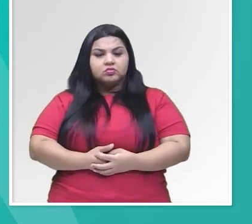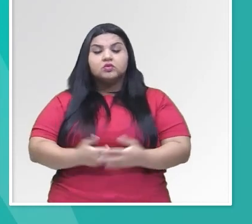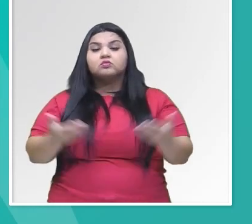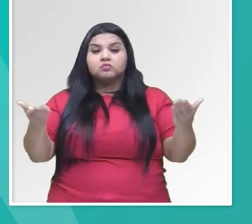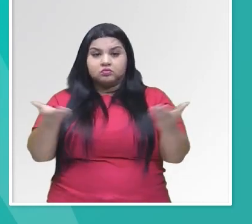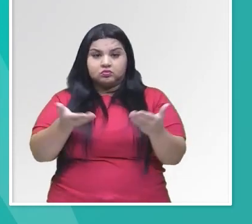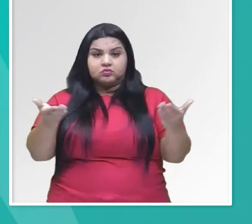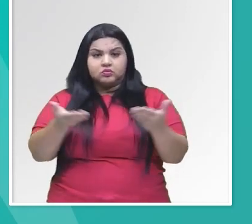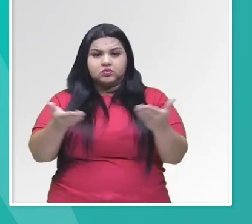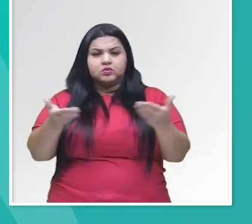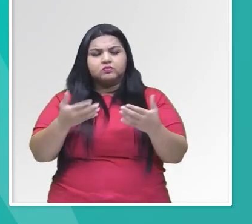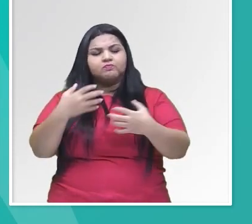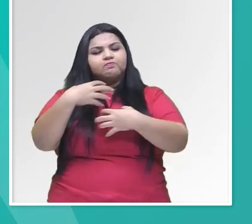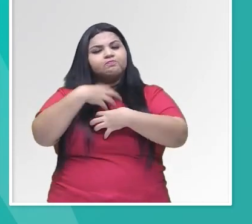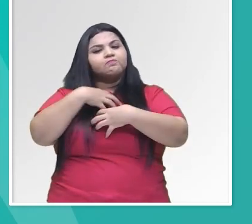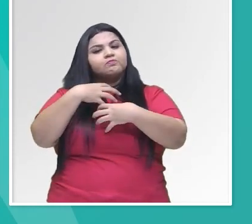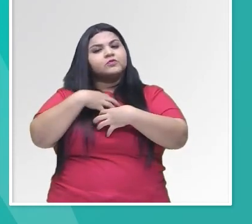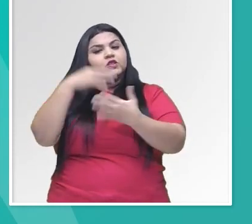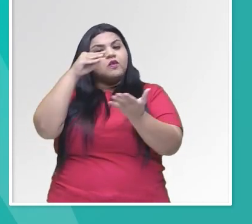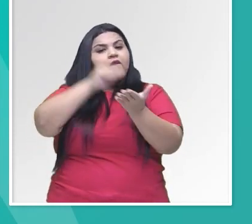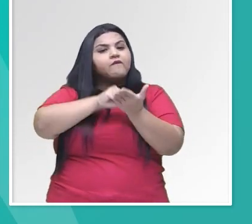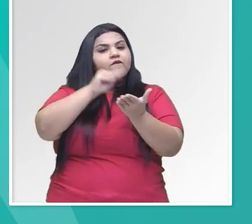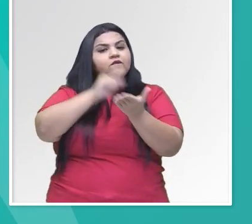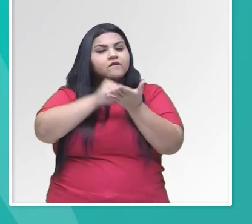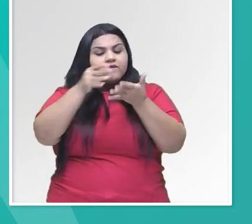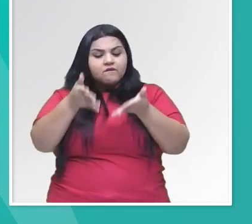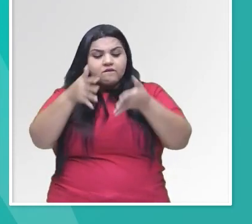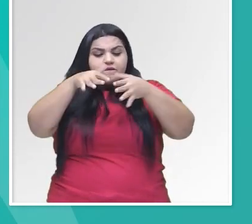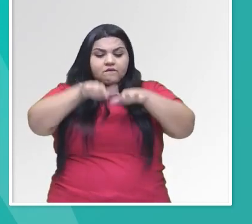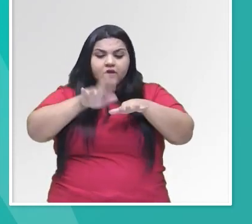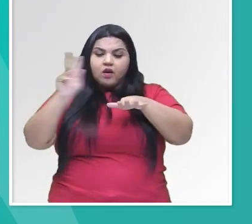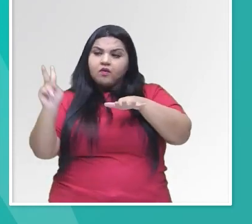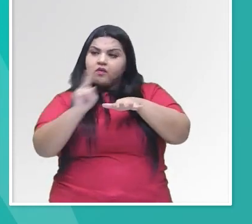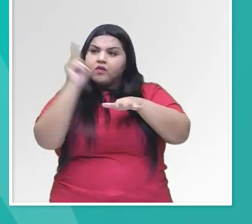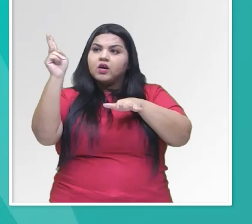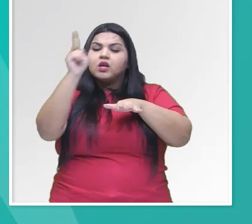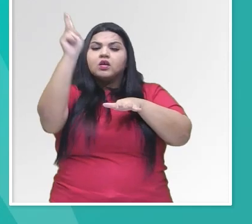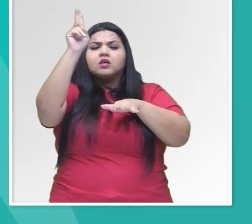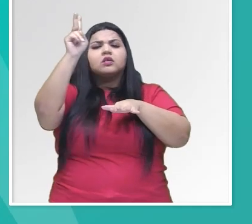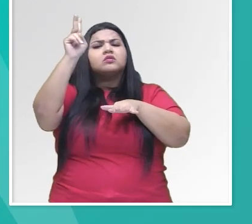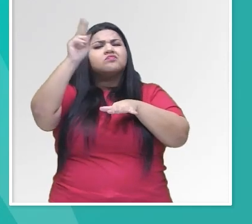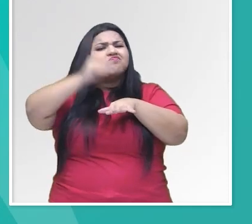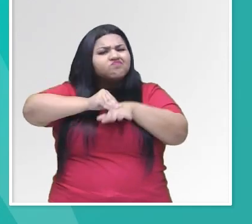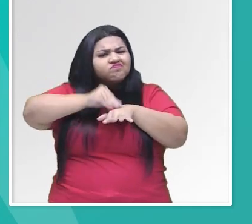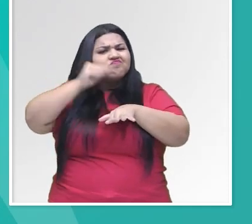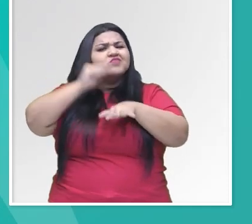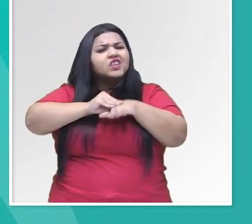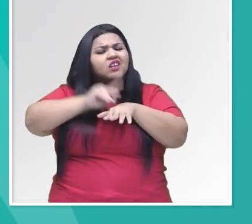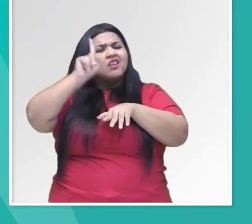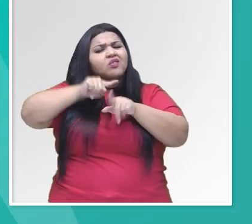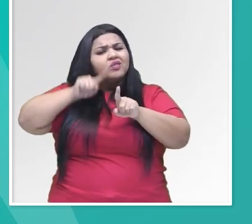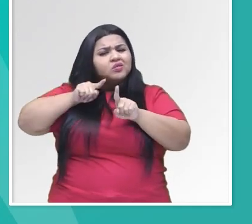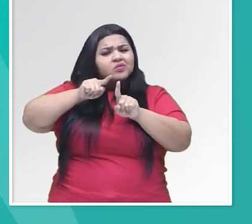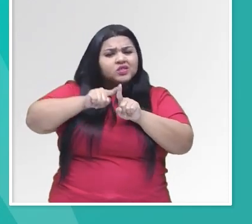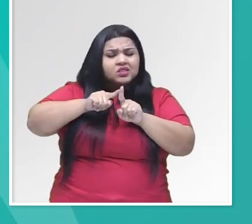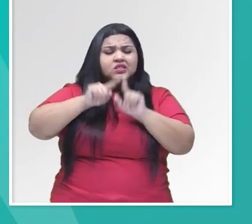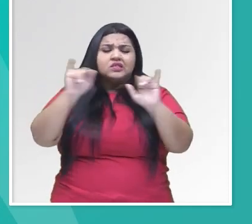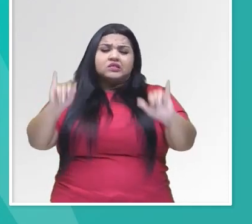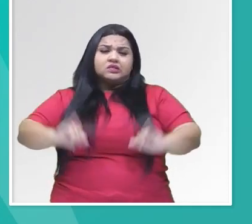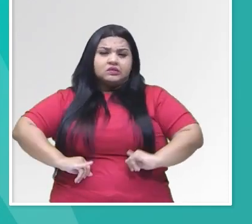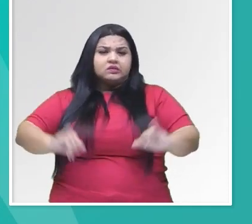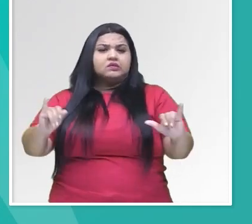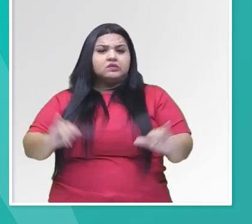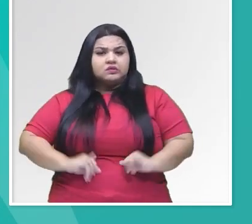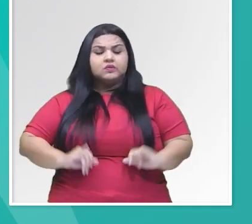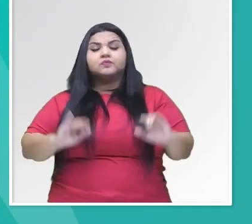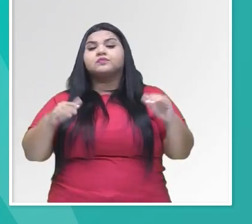Atualmente, a sensação da falta de inclusão e valorização é um grande motivo de dor e sofrimento. Então